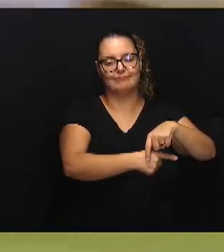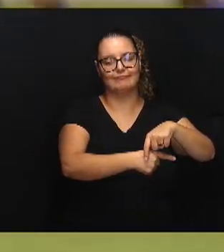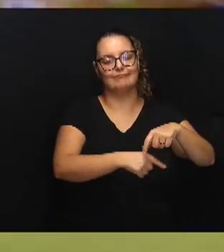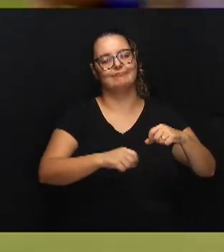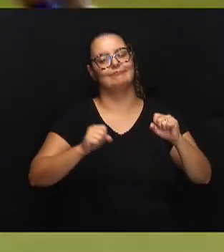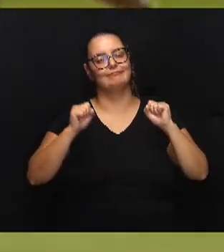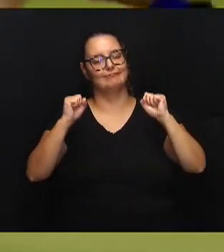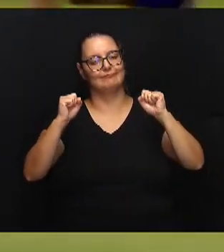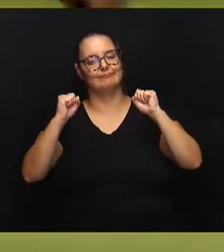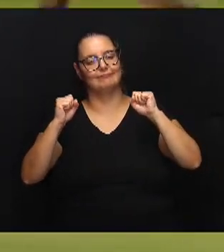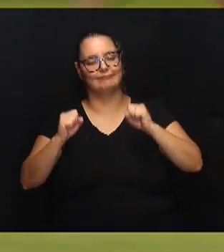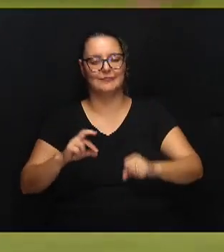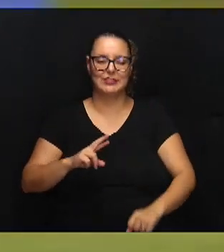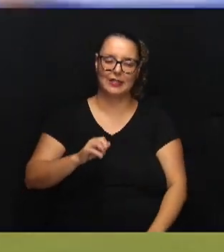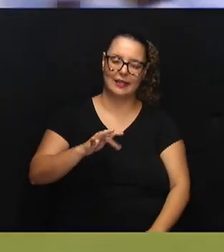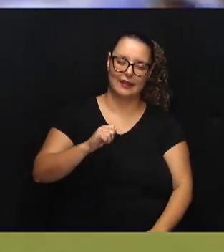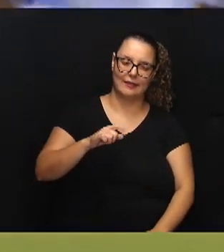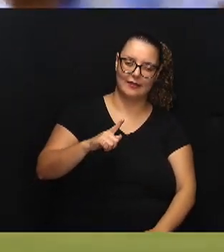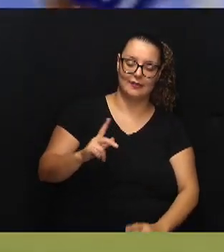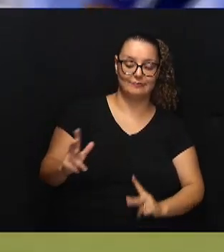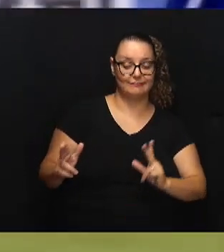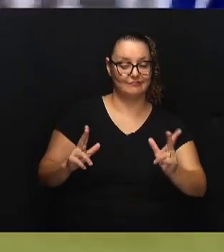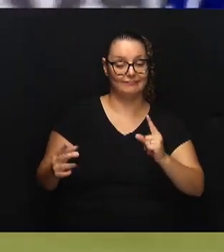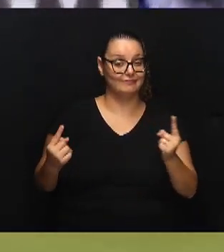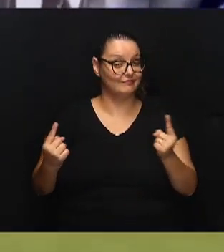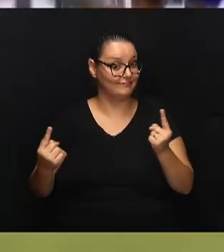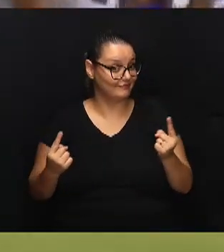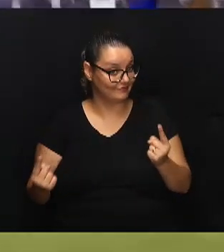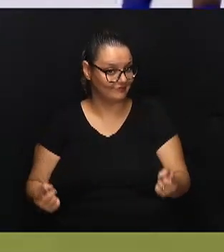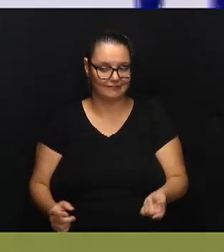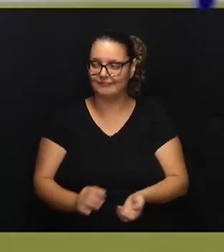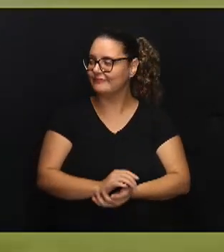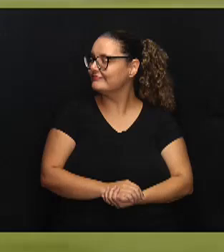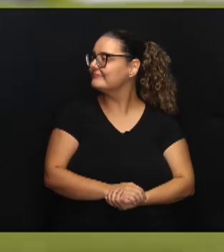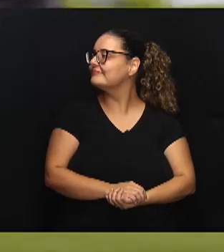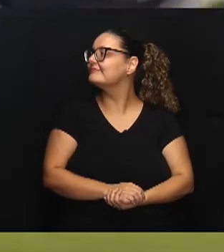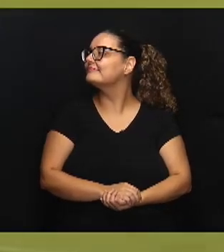de Rafael Mariano, tudo igual 1-1.